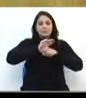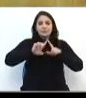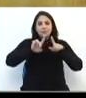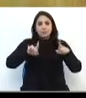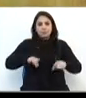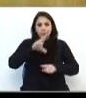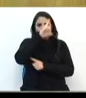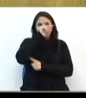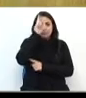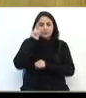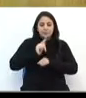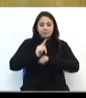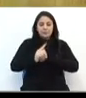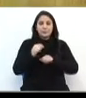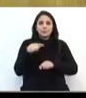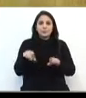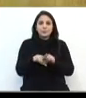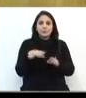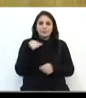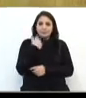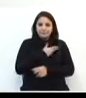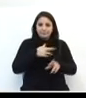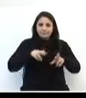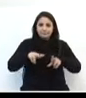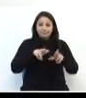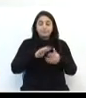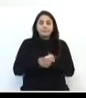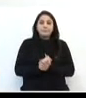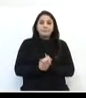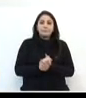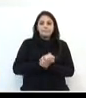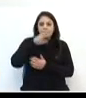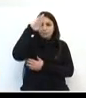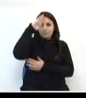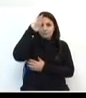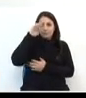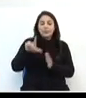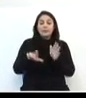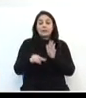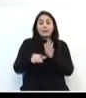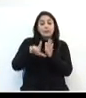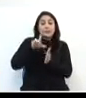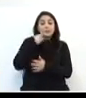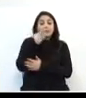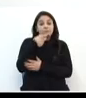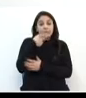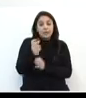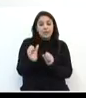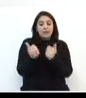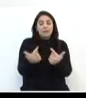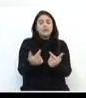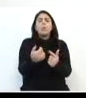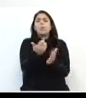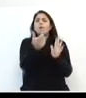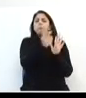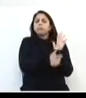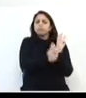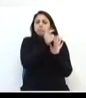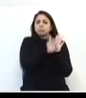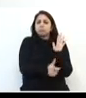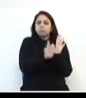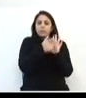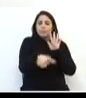pública no município de Passo Fundo e na nossa região. Coronel, então, antes de falarmos destas ações, quais são os dados da Brigada